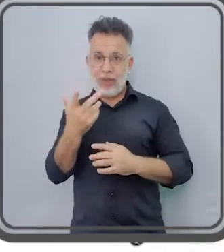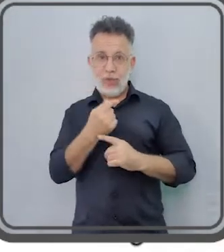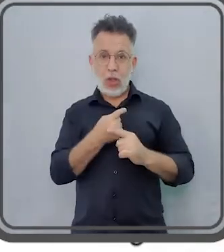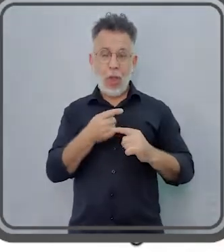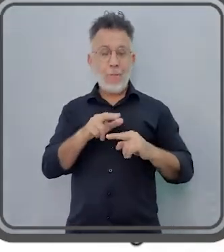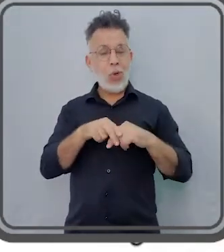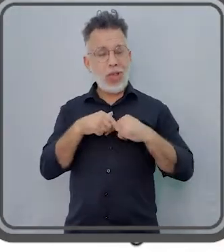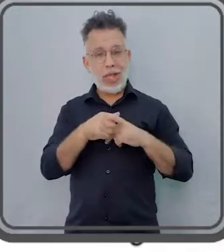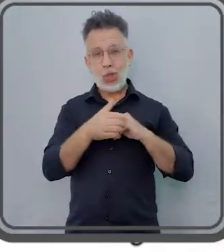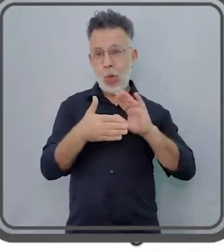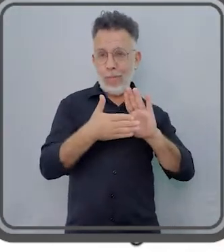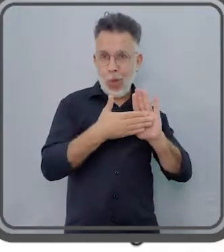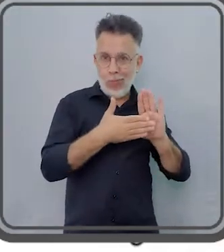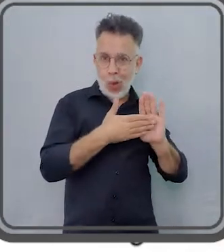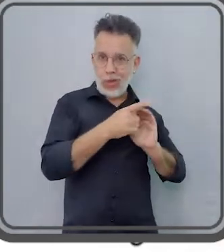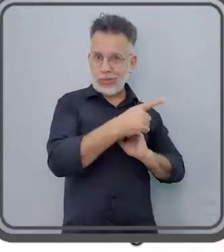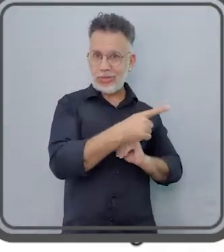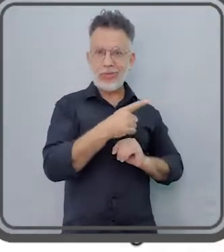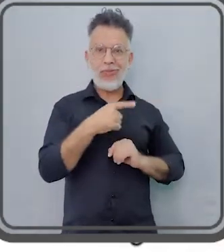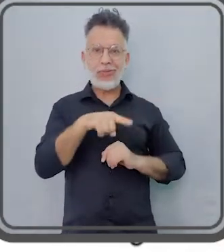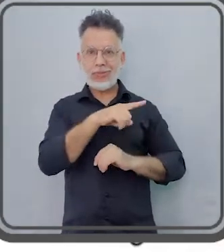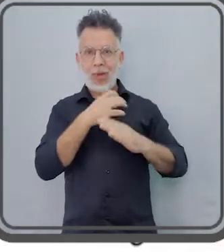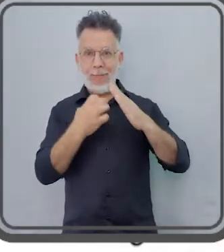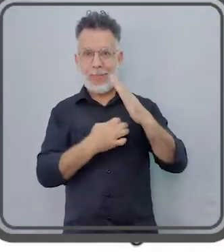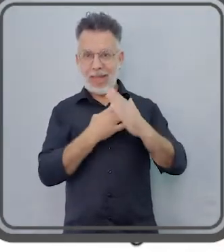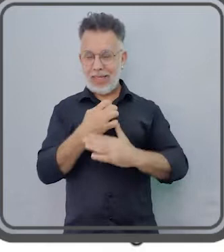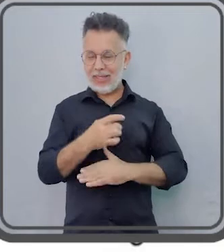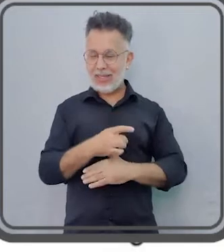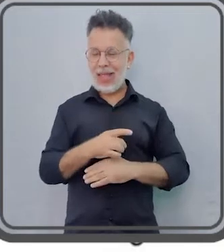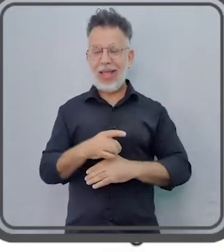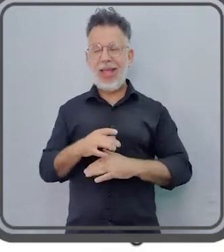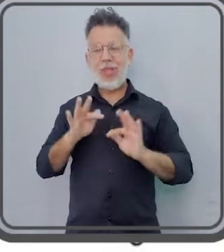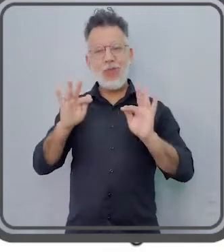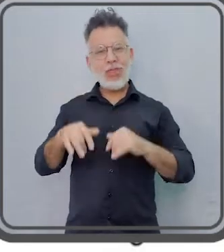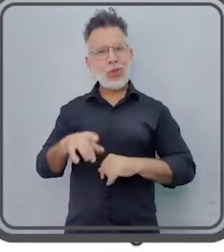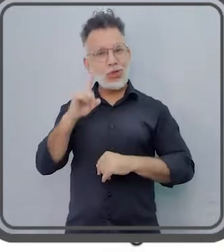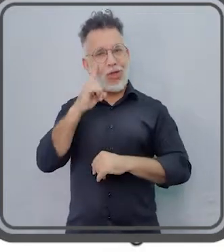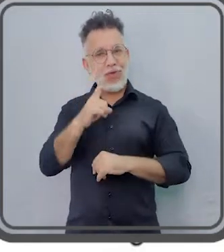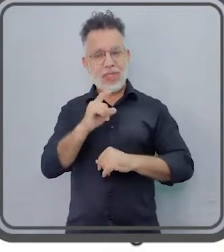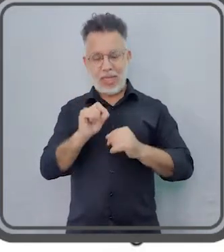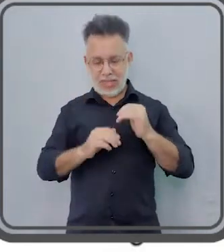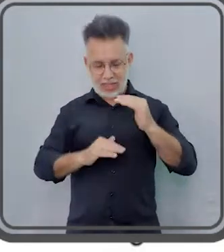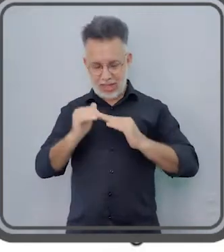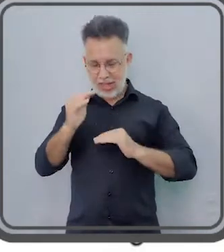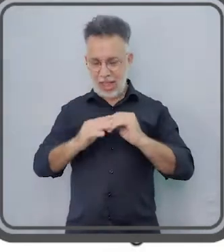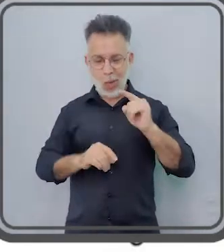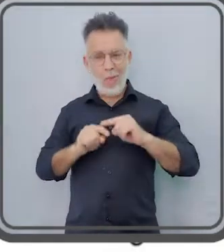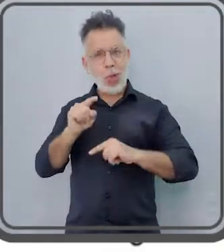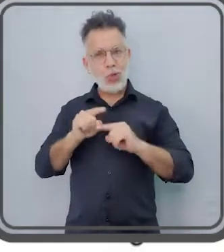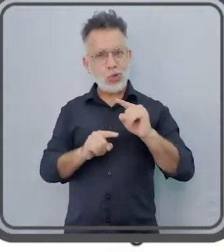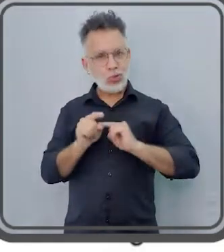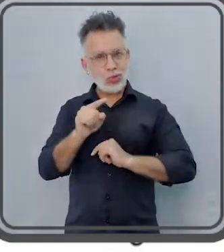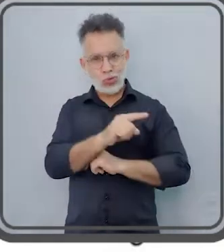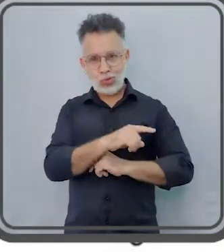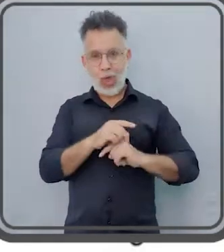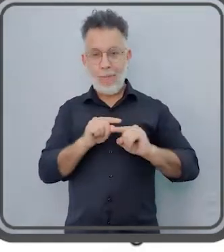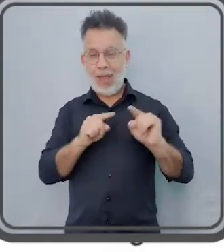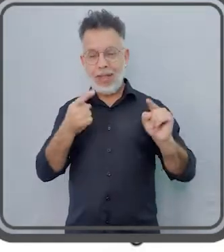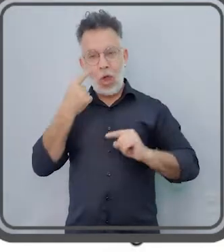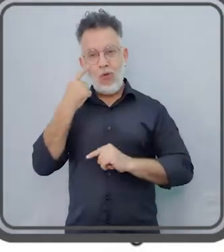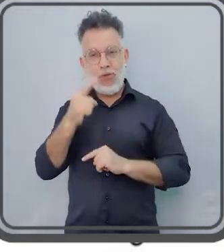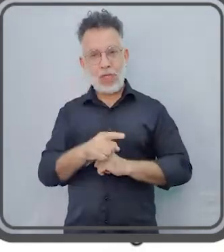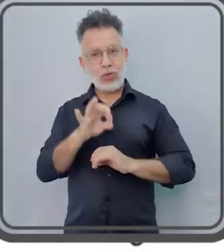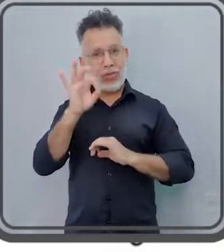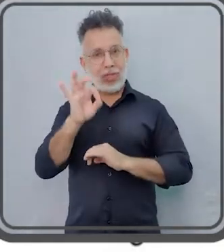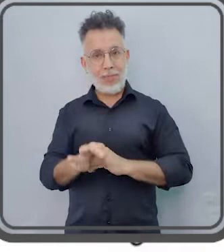com a proposta da Fil, né? Eu acredito que no final do dia vocês concluem esse propósito num produto, né? Eu acho que é ali que você tangibiliza. Mas eu